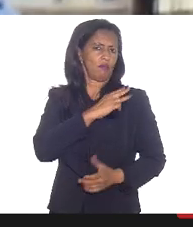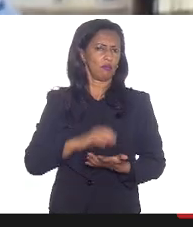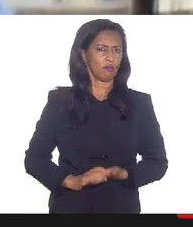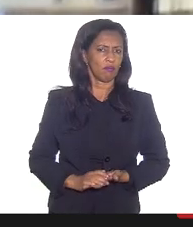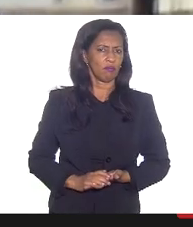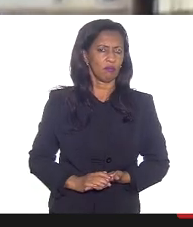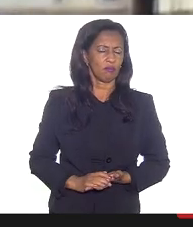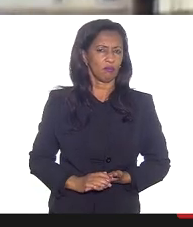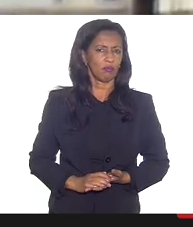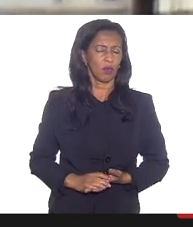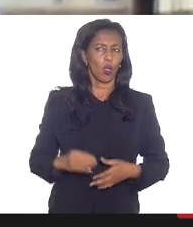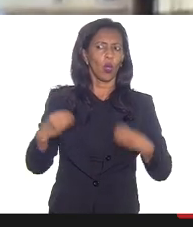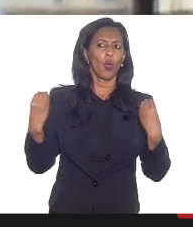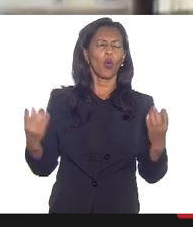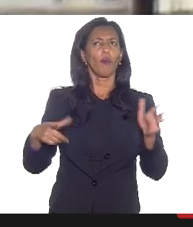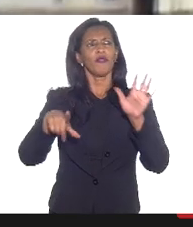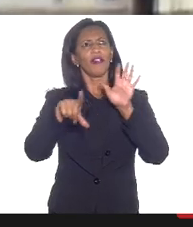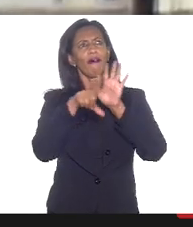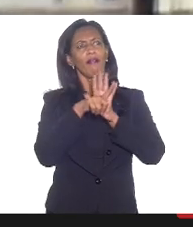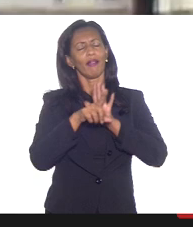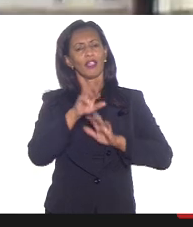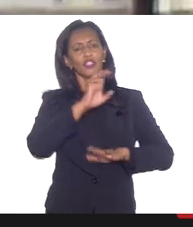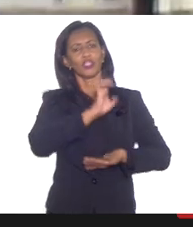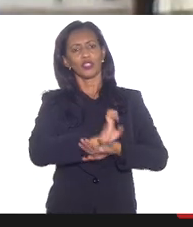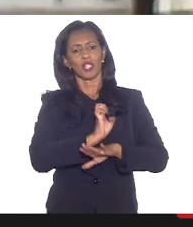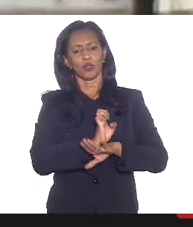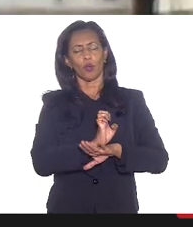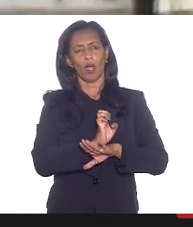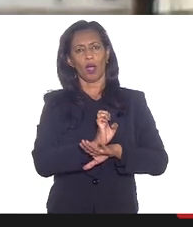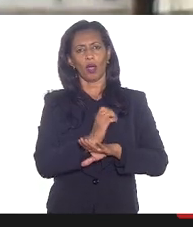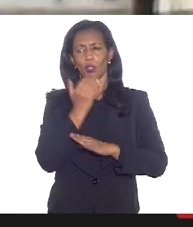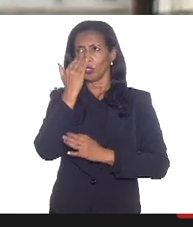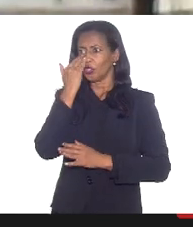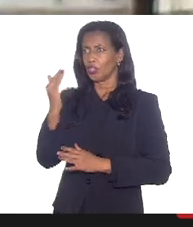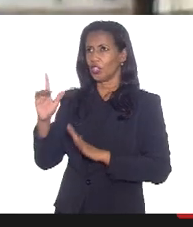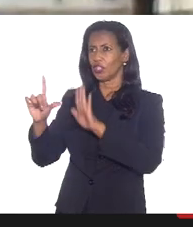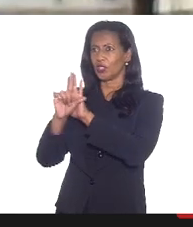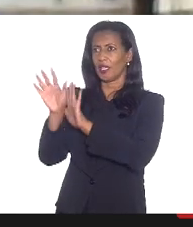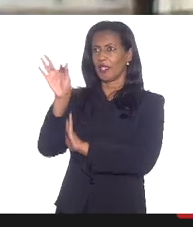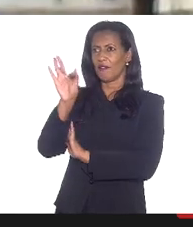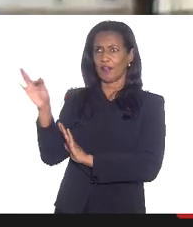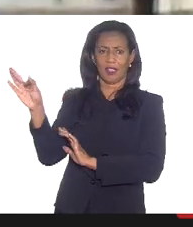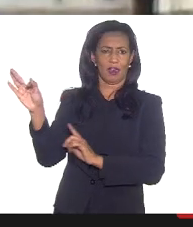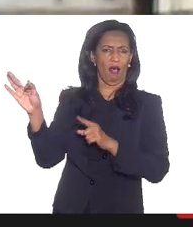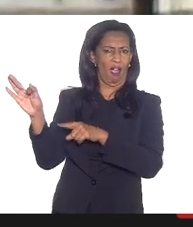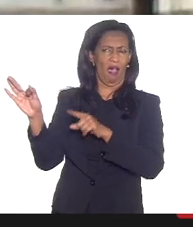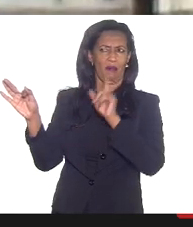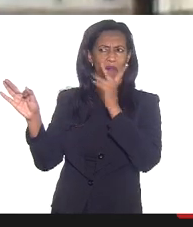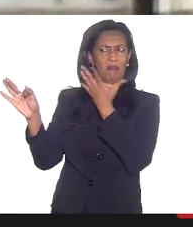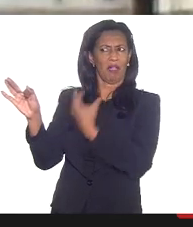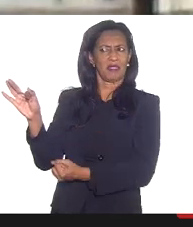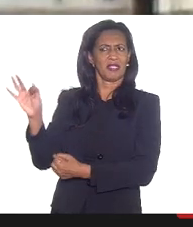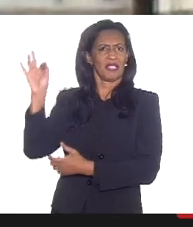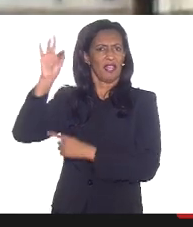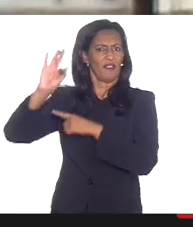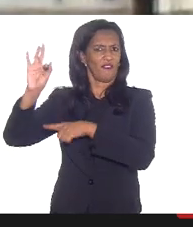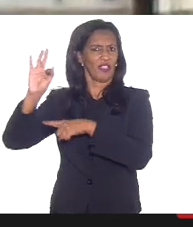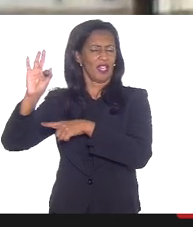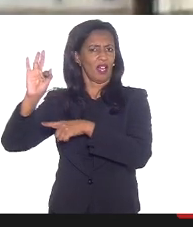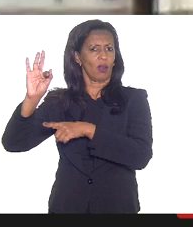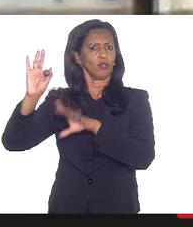Como ficará a lei estadual perante a lei federal? Alguns vão dizer assim, não, vale a lei federal, então, ou seja,